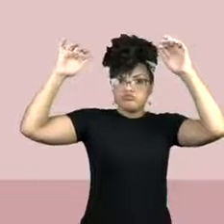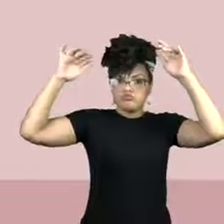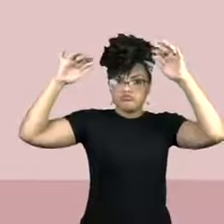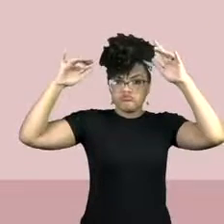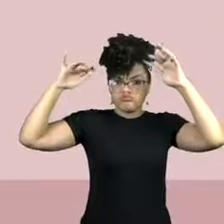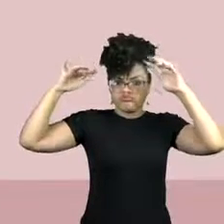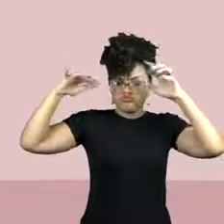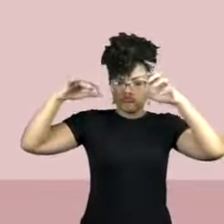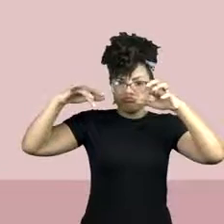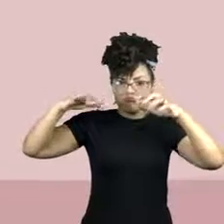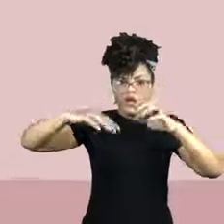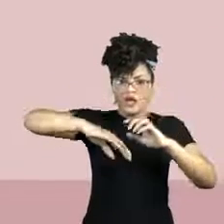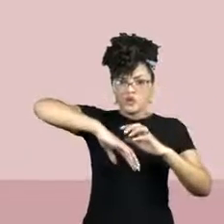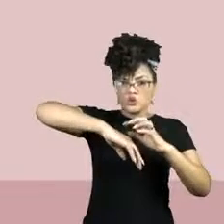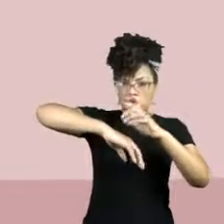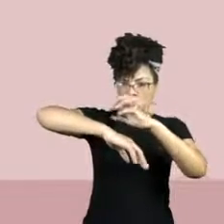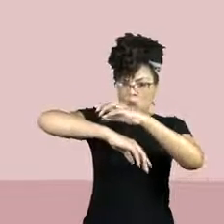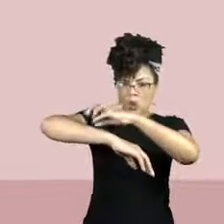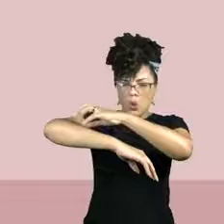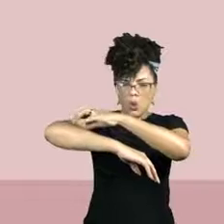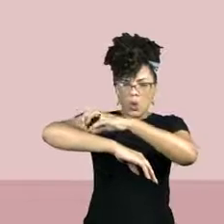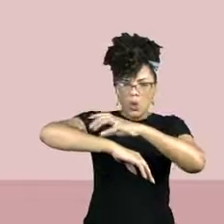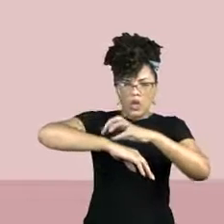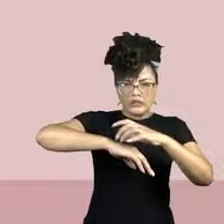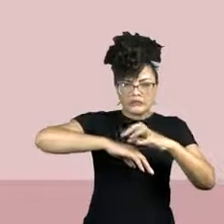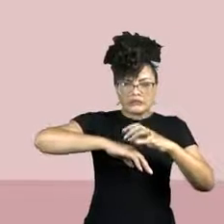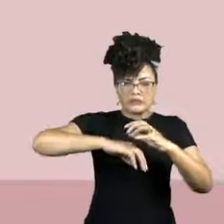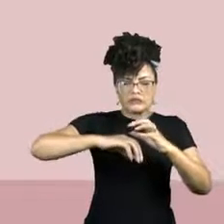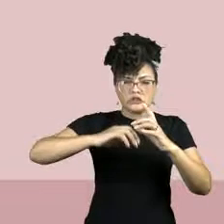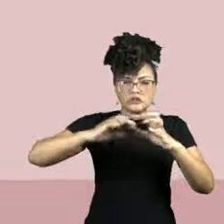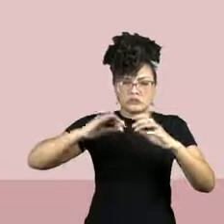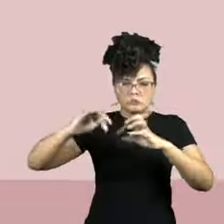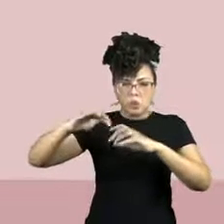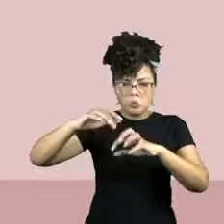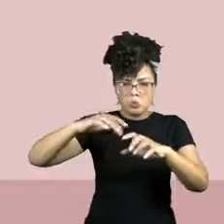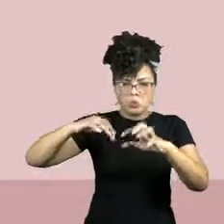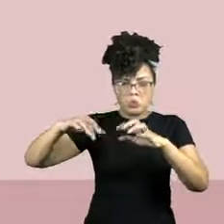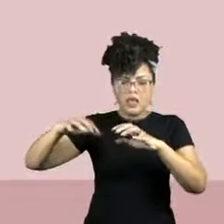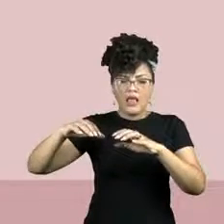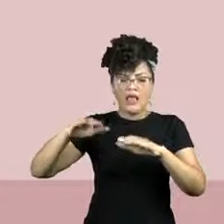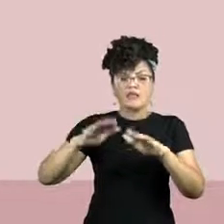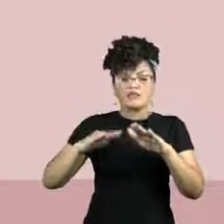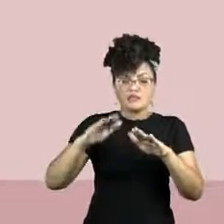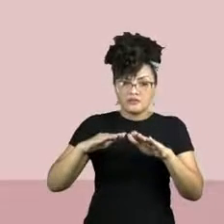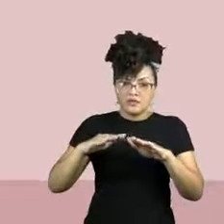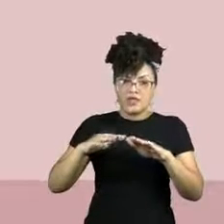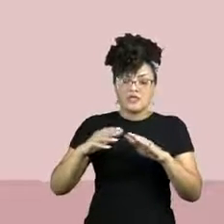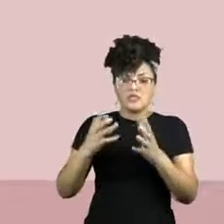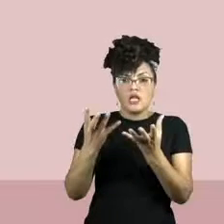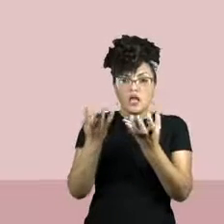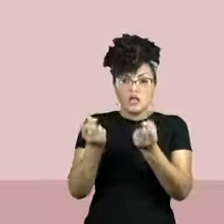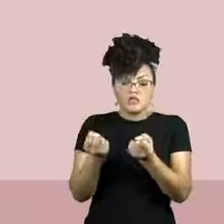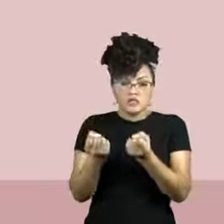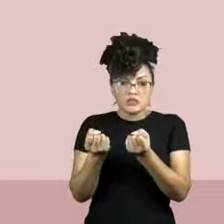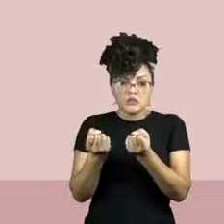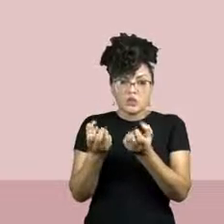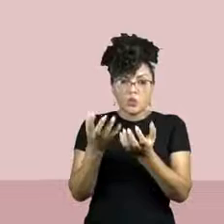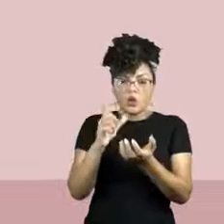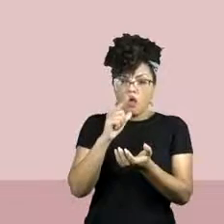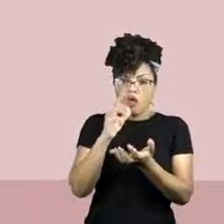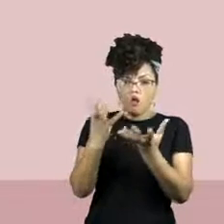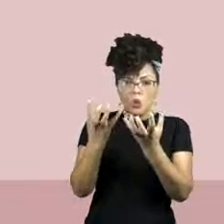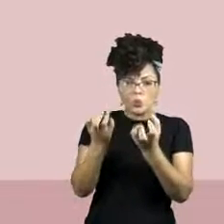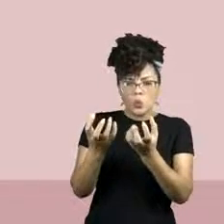esses solos. Tá? Dependendo do solo, ele pode reter essa água por um tempo. Né? Isso é uma característica